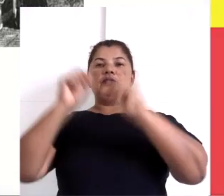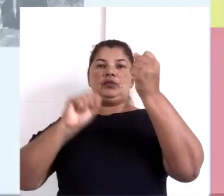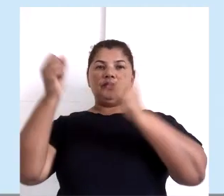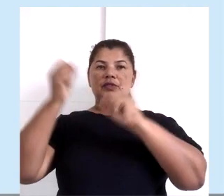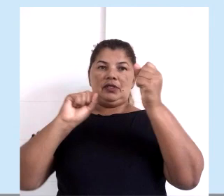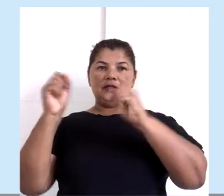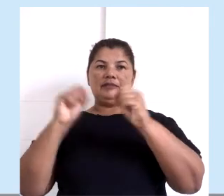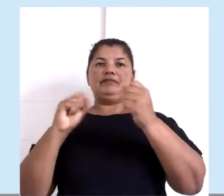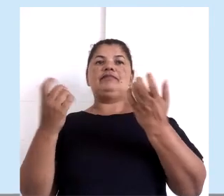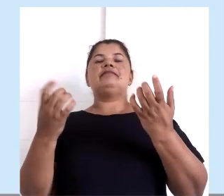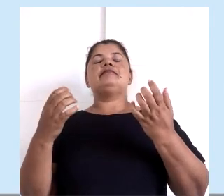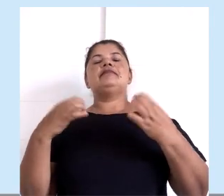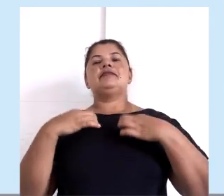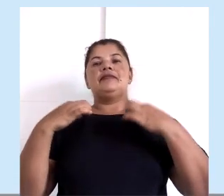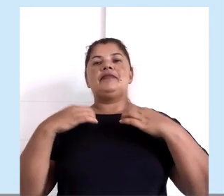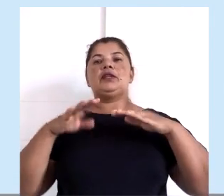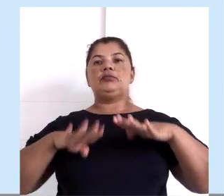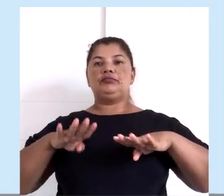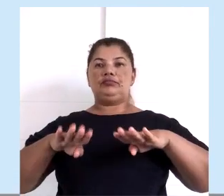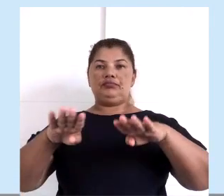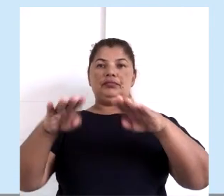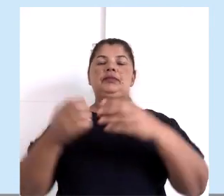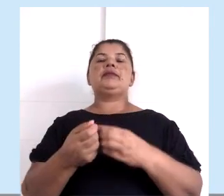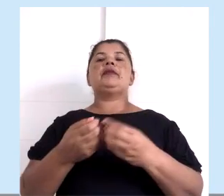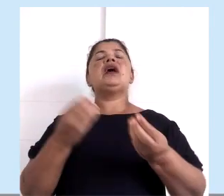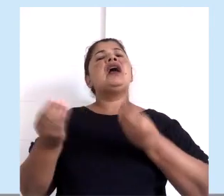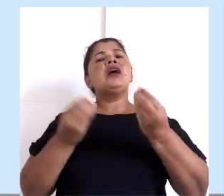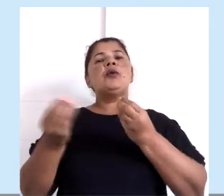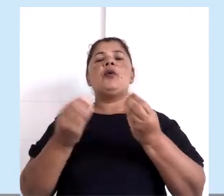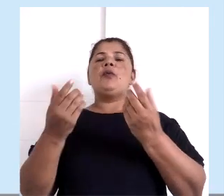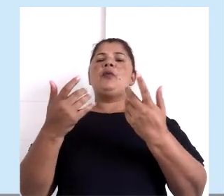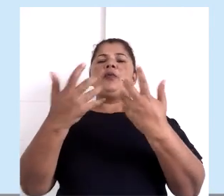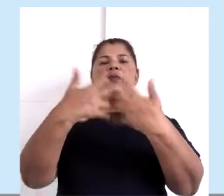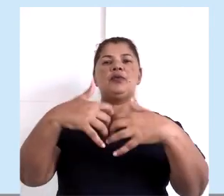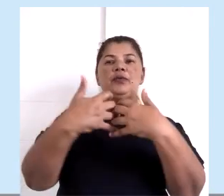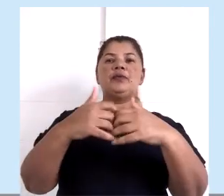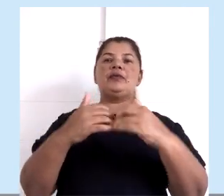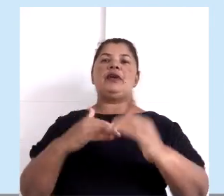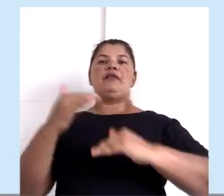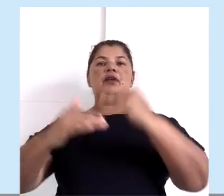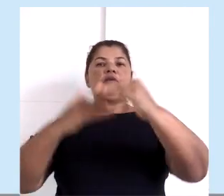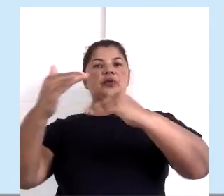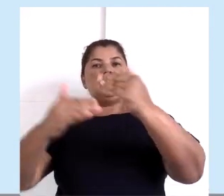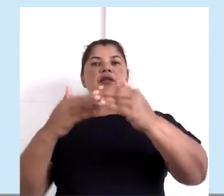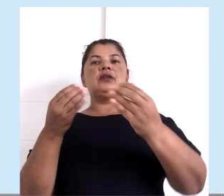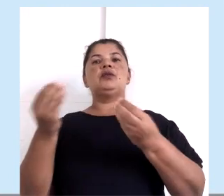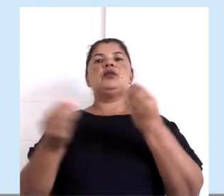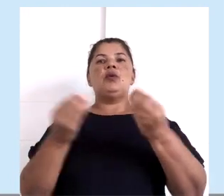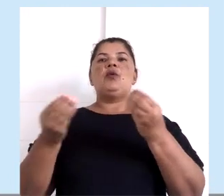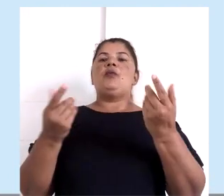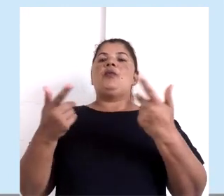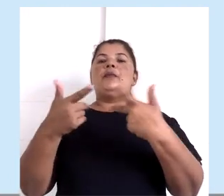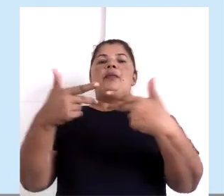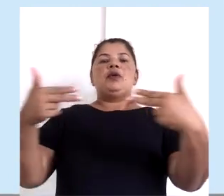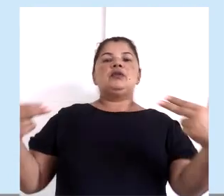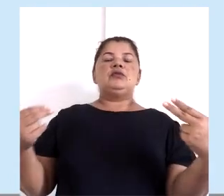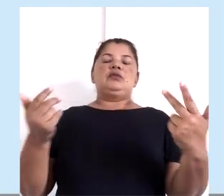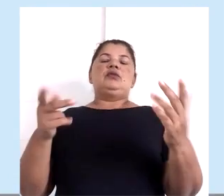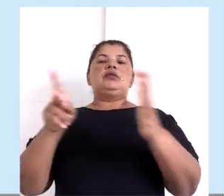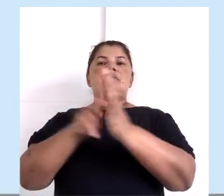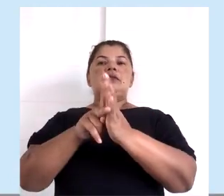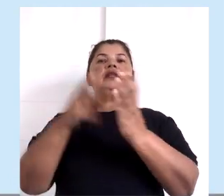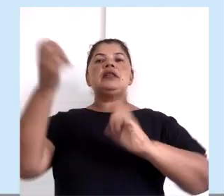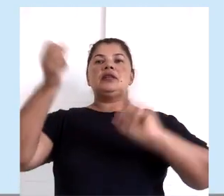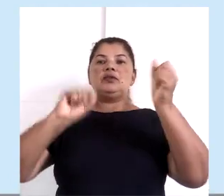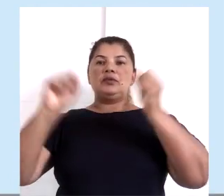mim, sétimo ano. Mas como é que evoluíram os equipamentos? Como é que evoluíram as produções